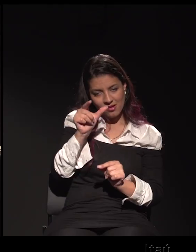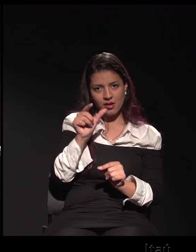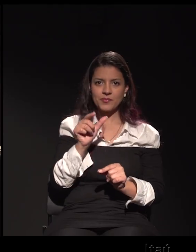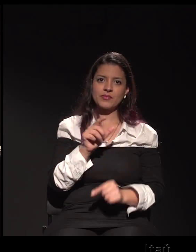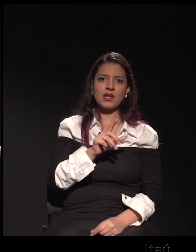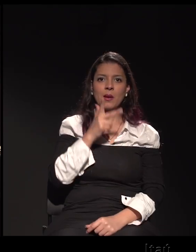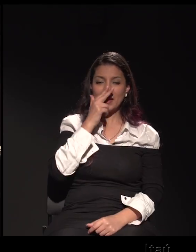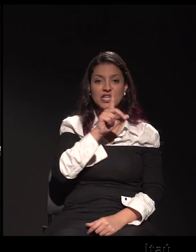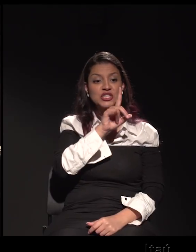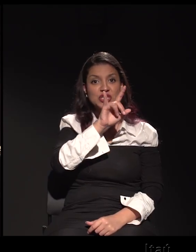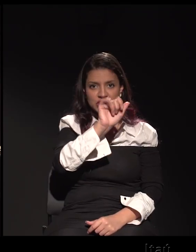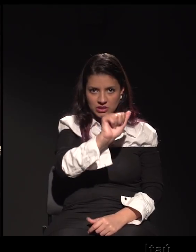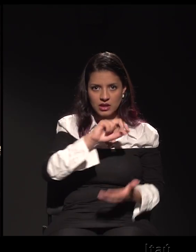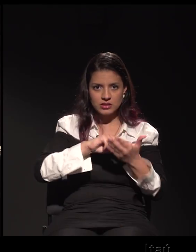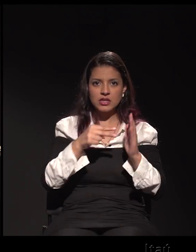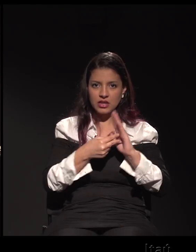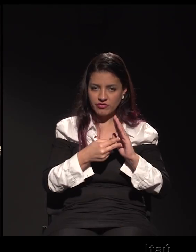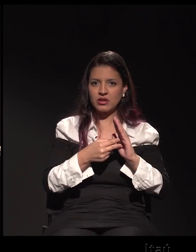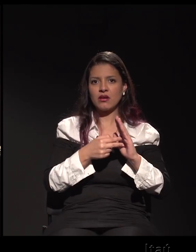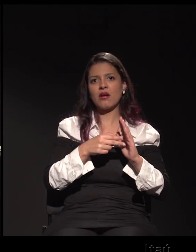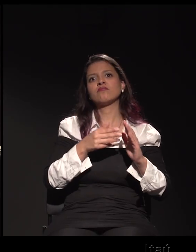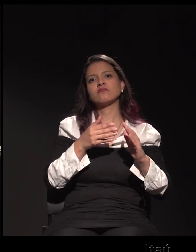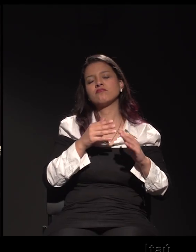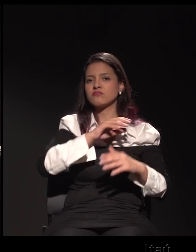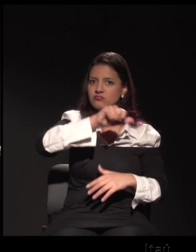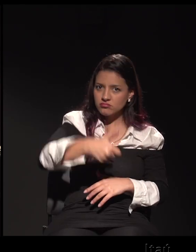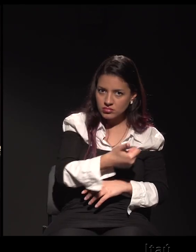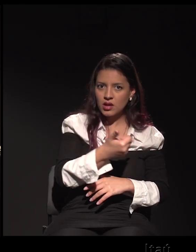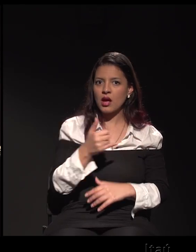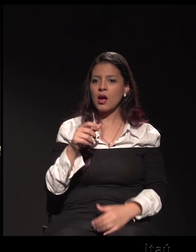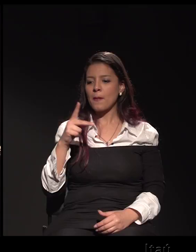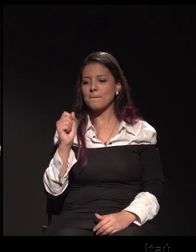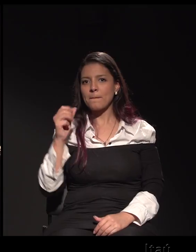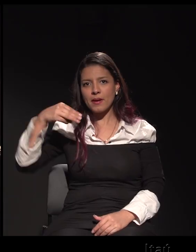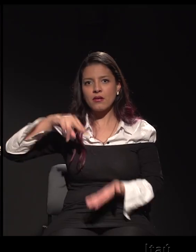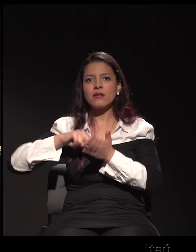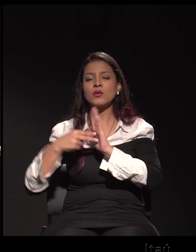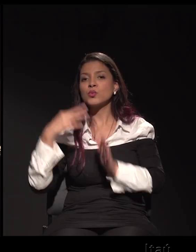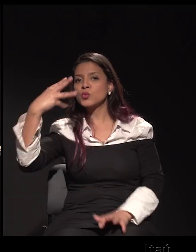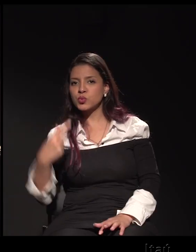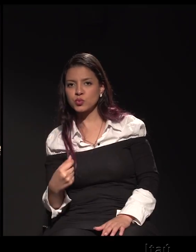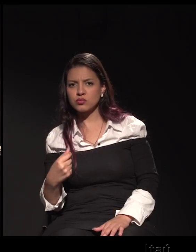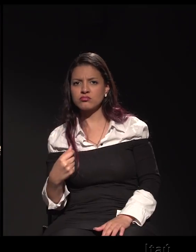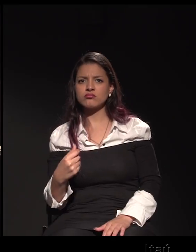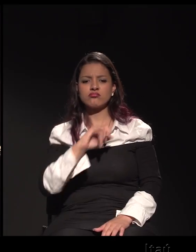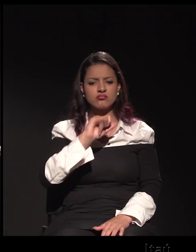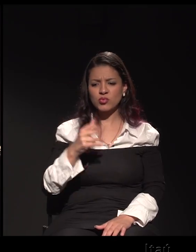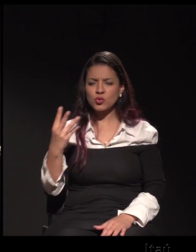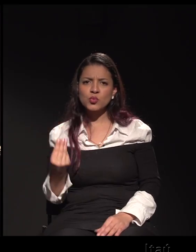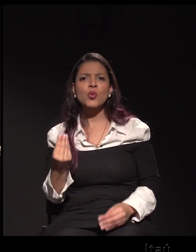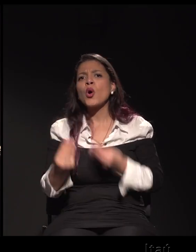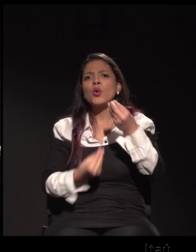Dia através, pan, tudo, através de tudo. Como que eu, porque a gente tem essa coisa de se defender